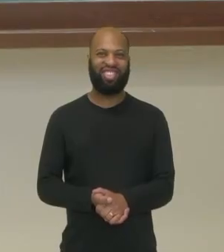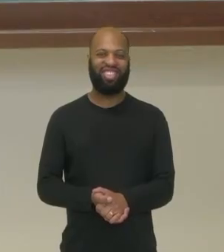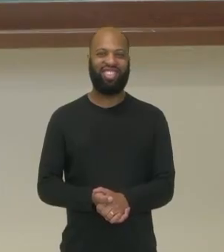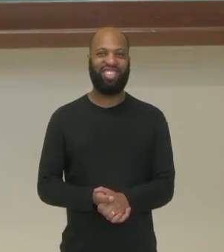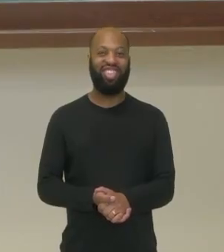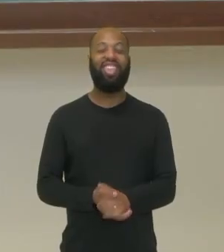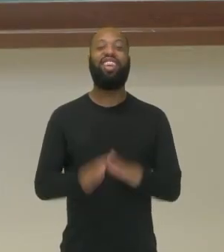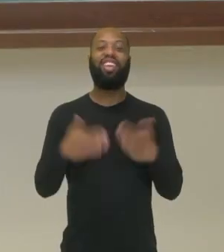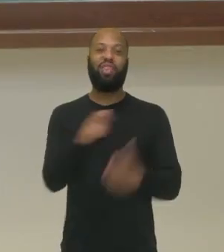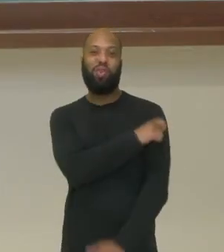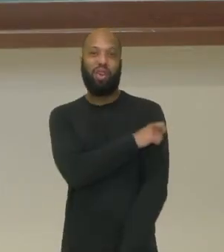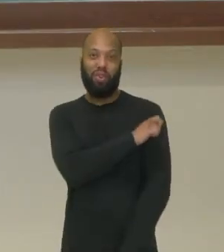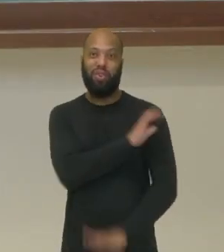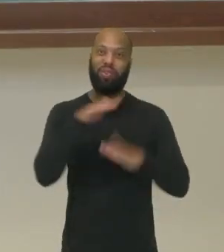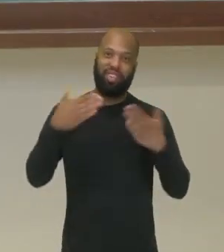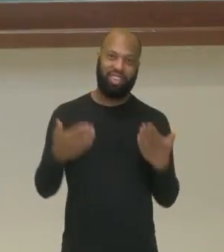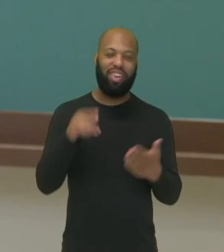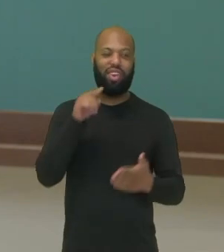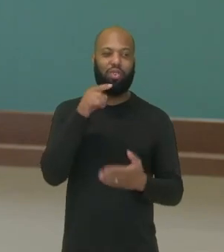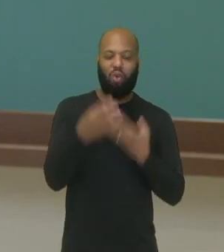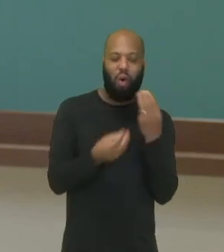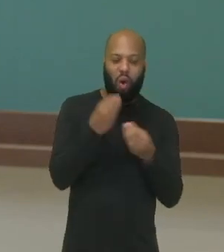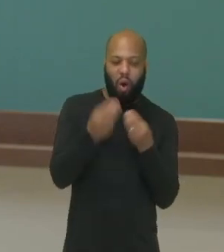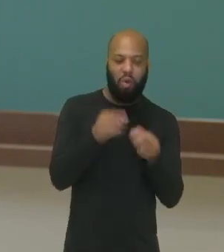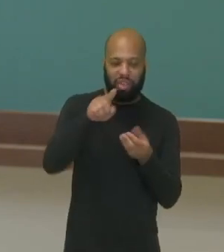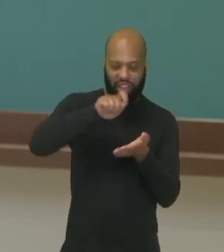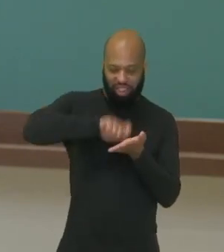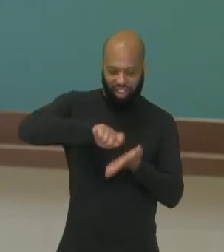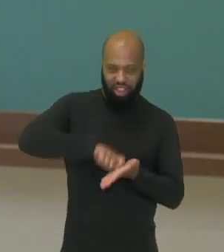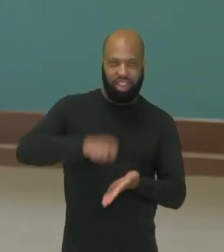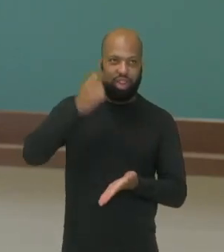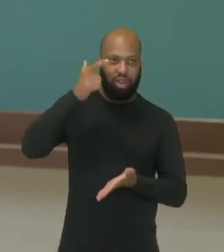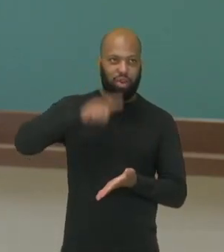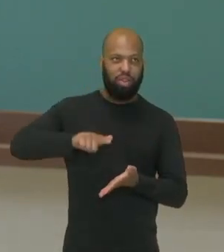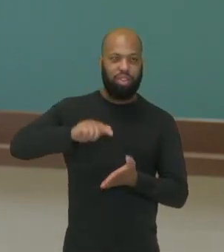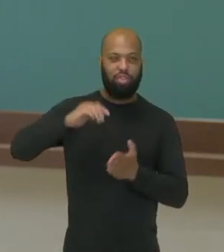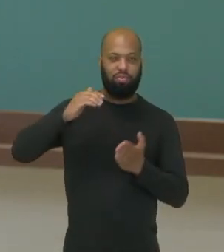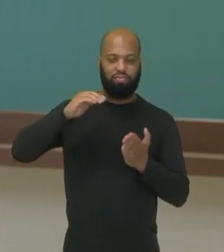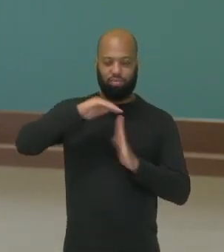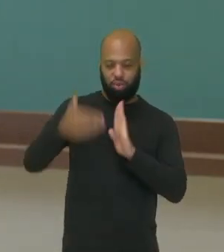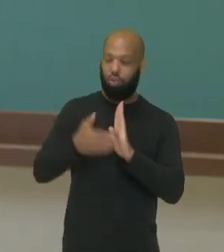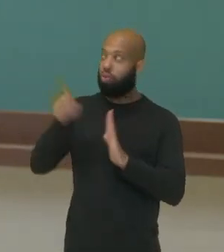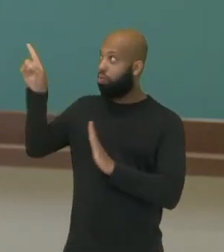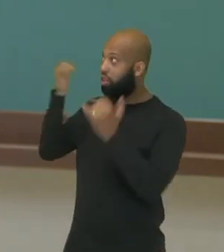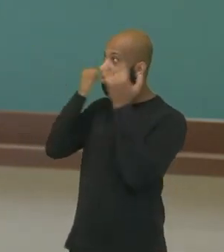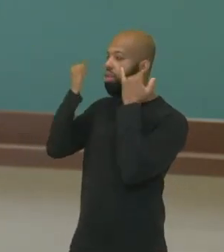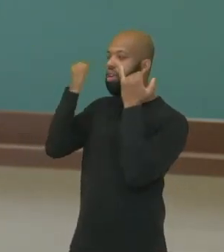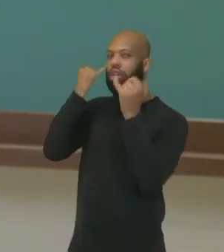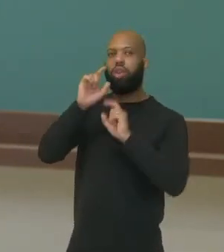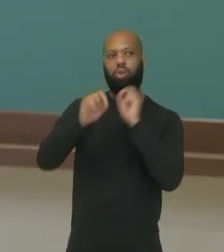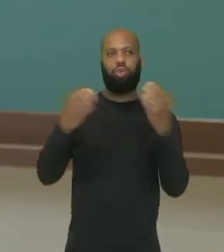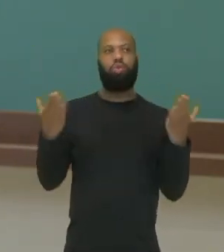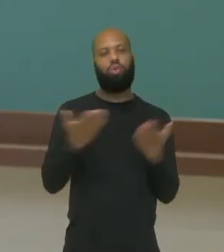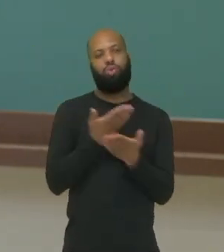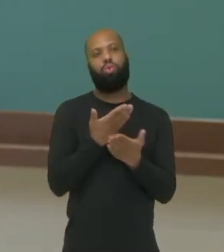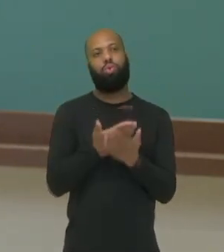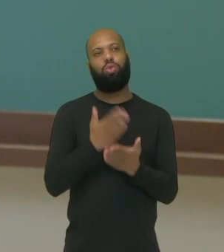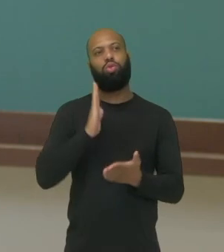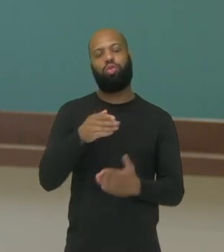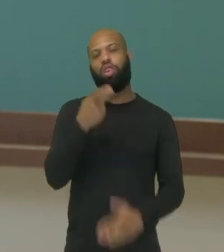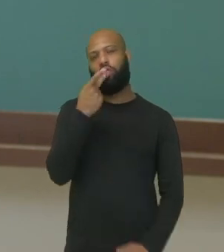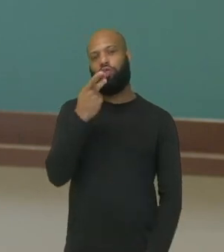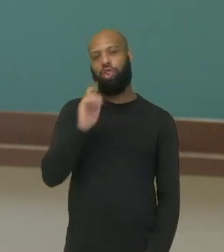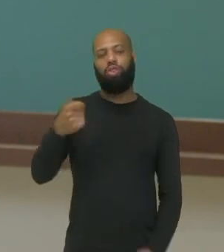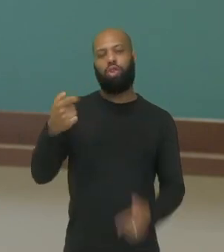Queridos alunos, e aí? Como que foi seus registros? Anotou todas essas informações? Aquilo que nós tratamos hoje, né? Falamos